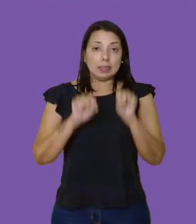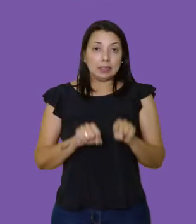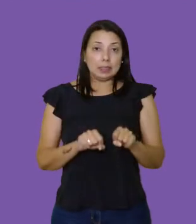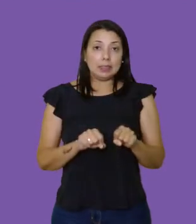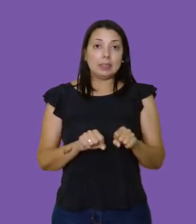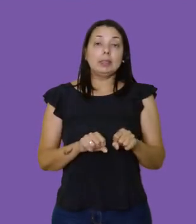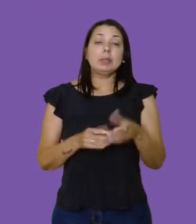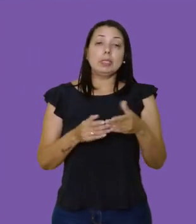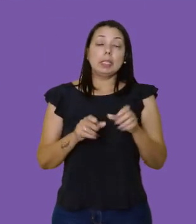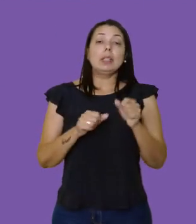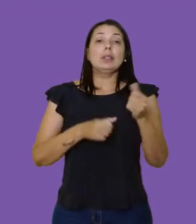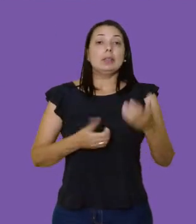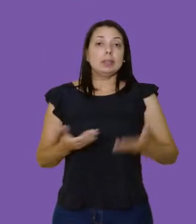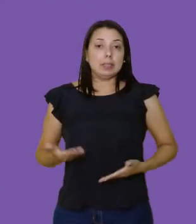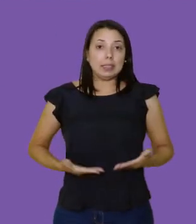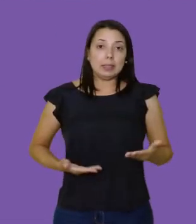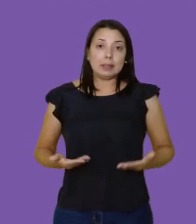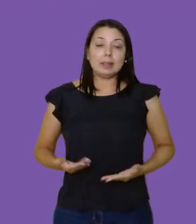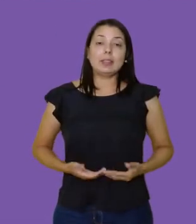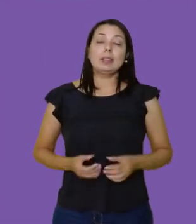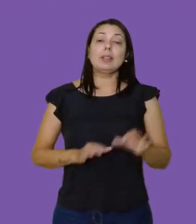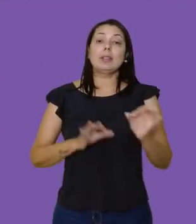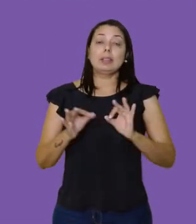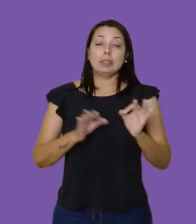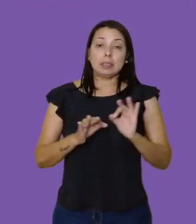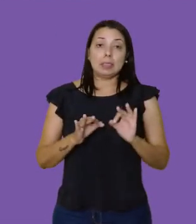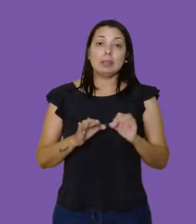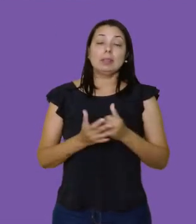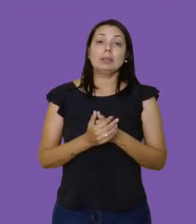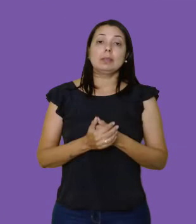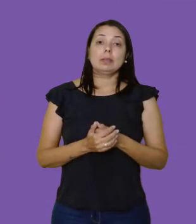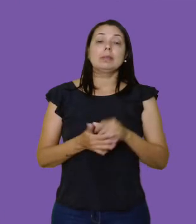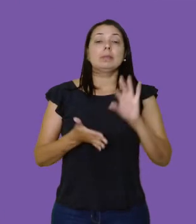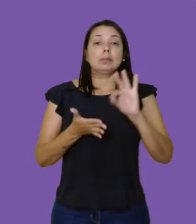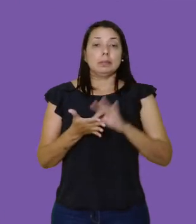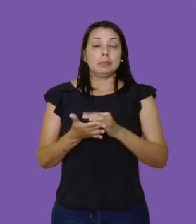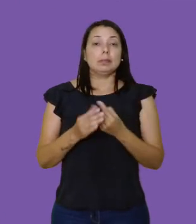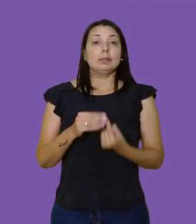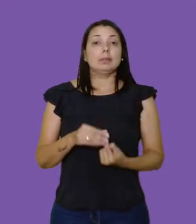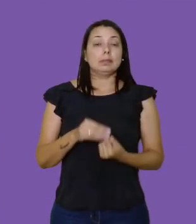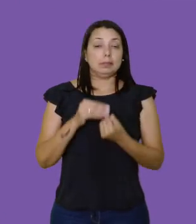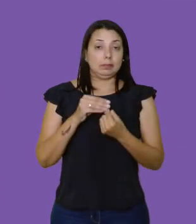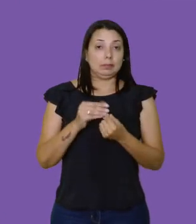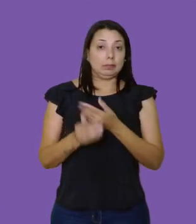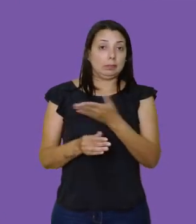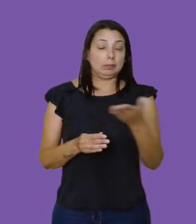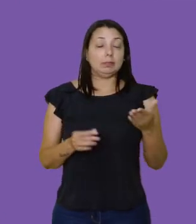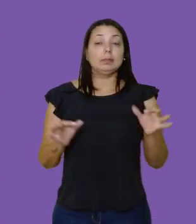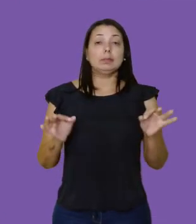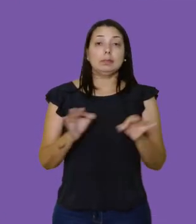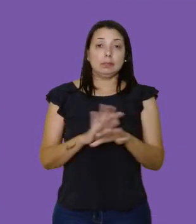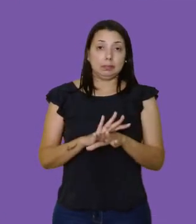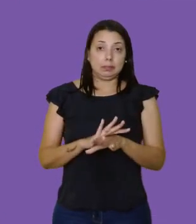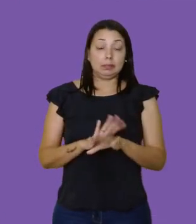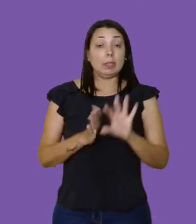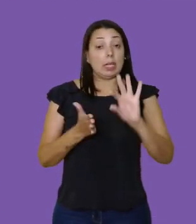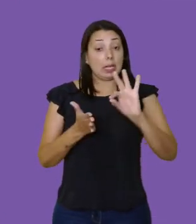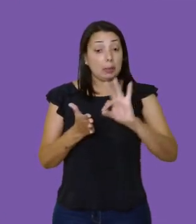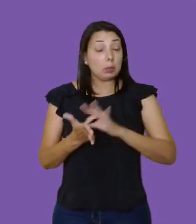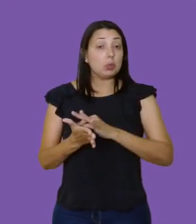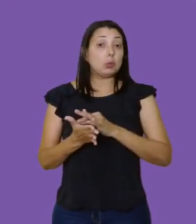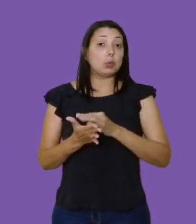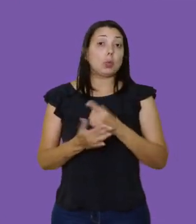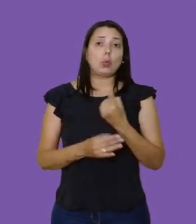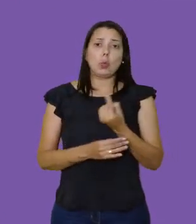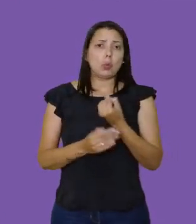Assistência Social, que organizava e operacionalizava o Cadastro Único. Eles acabaram com o Cadastro Único,